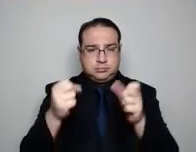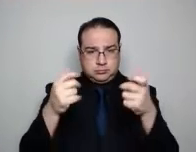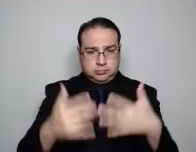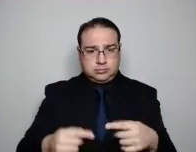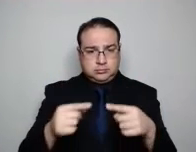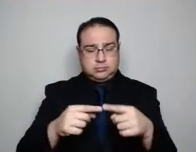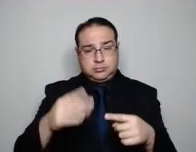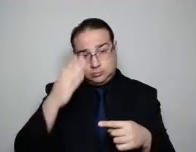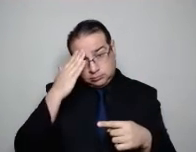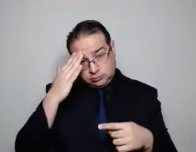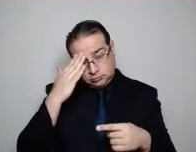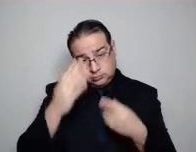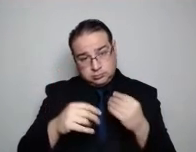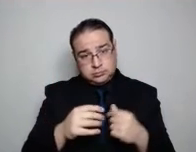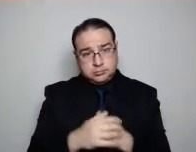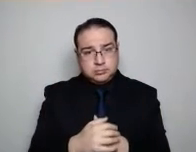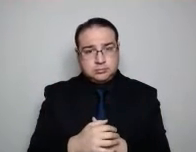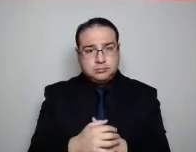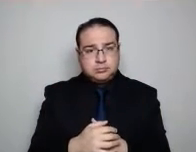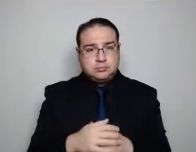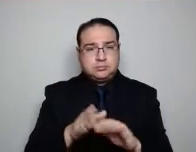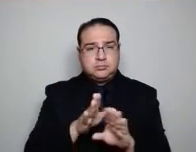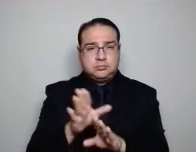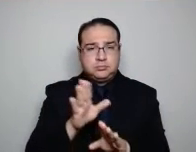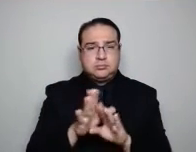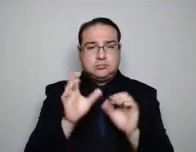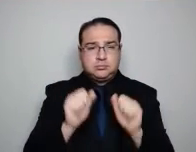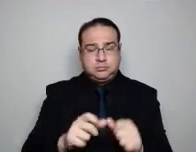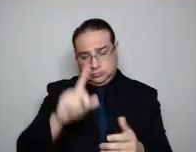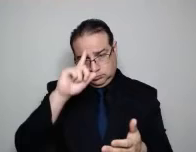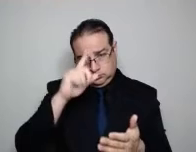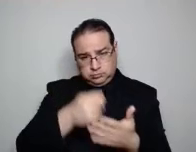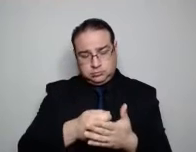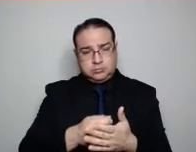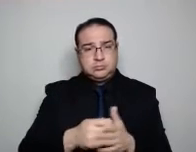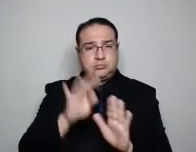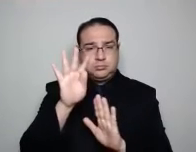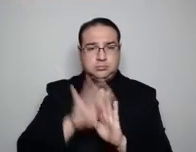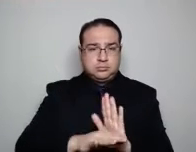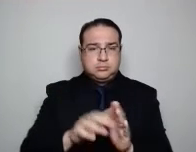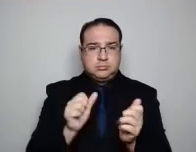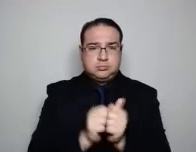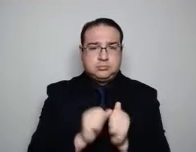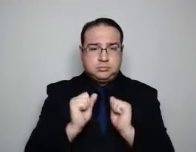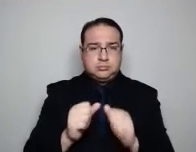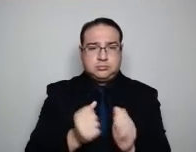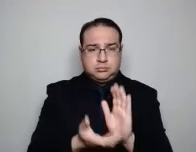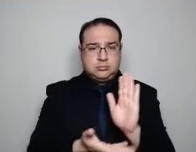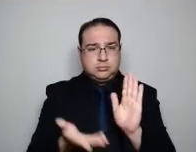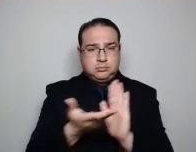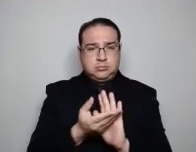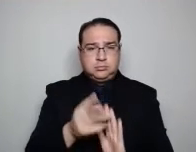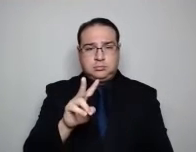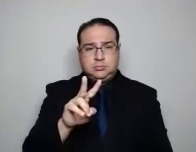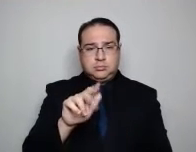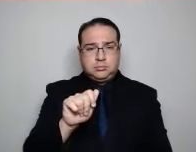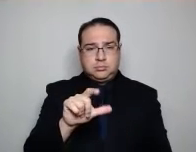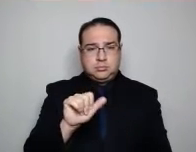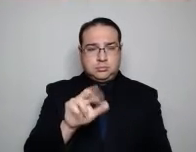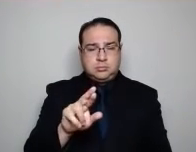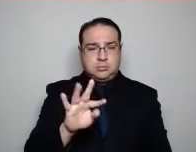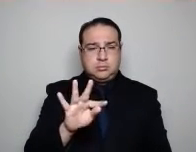prevê, né, que o Conselho pode decidir sobre essa matéria e ele pode aumentar o valor da cota na hora que ele quiser.